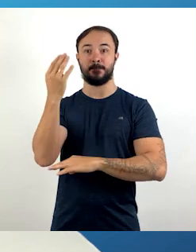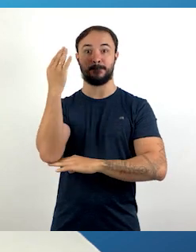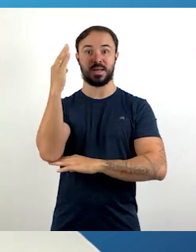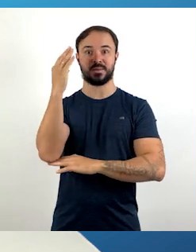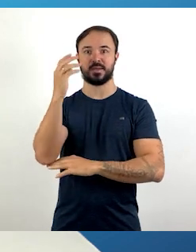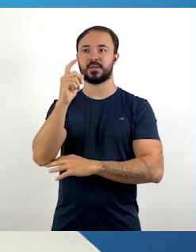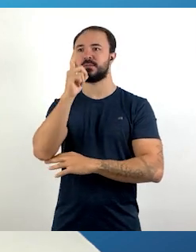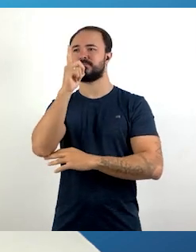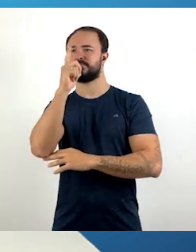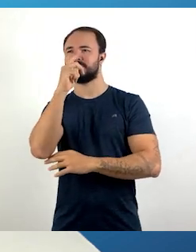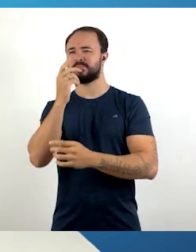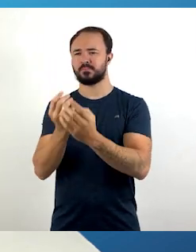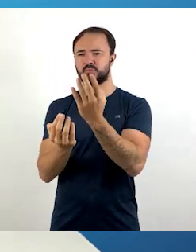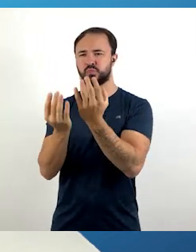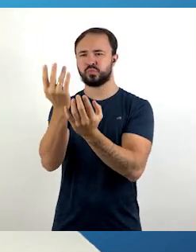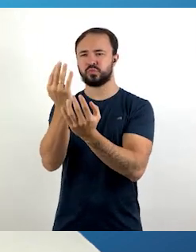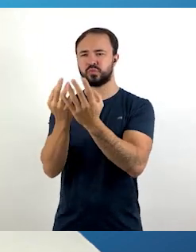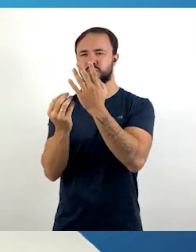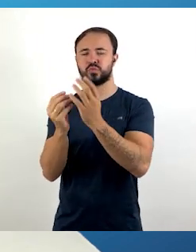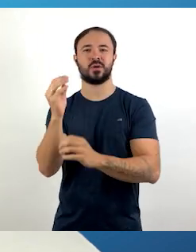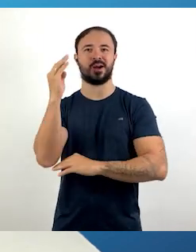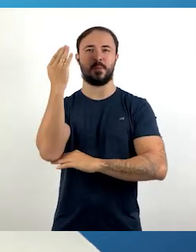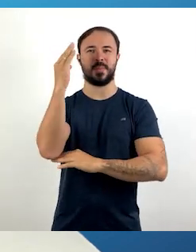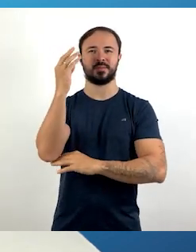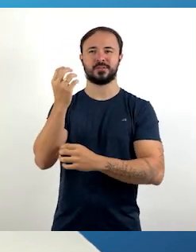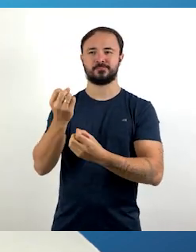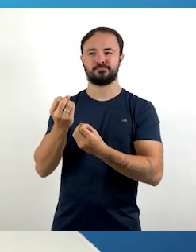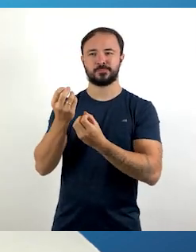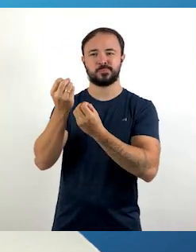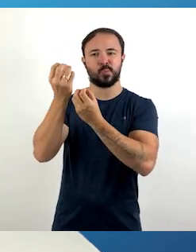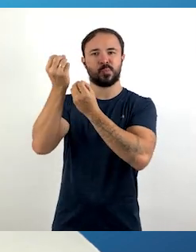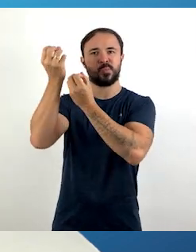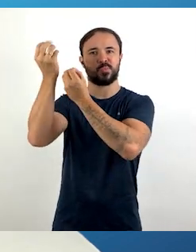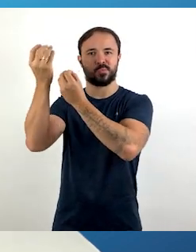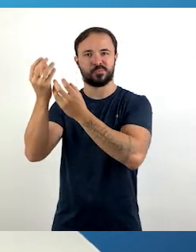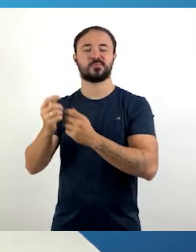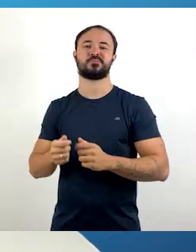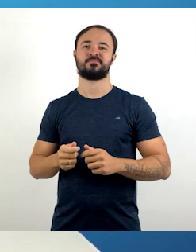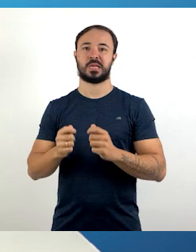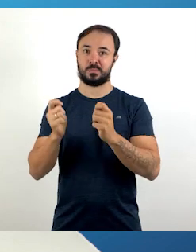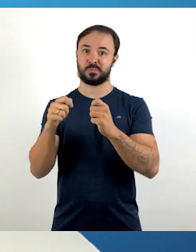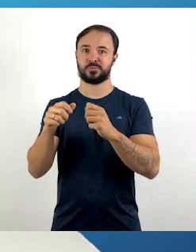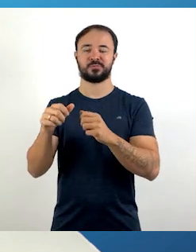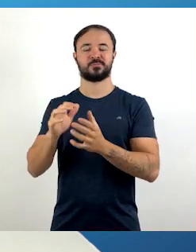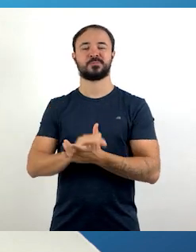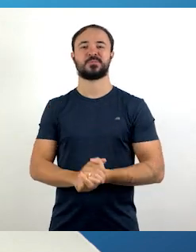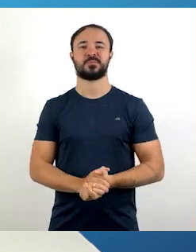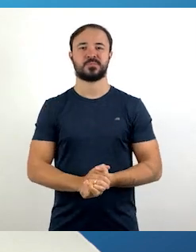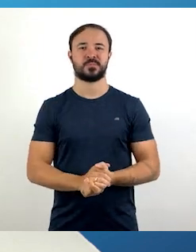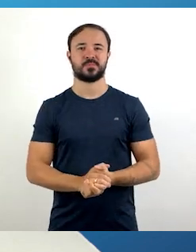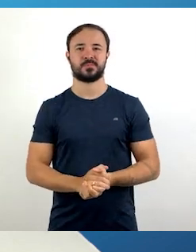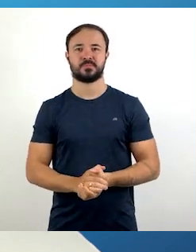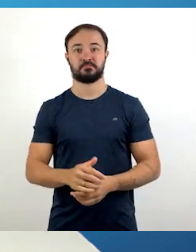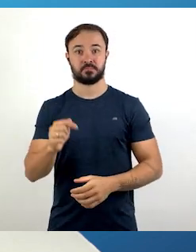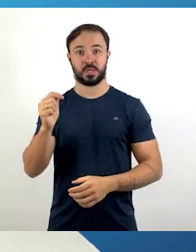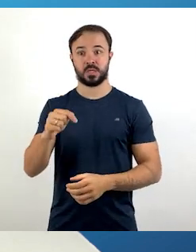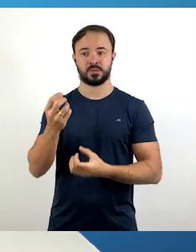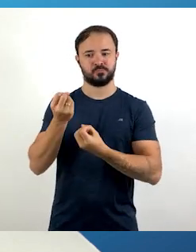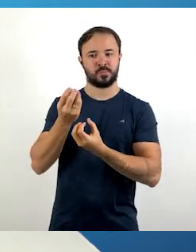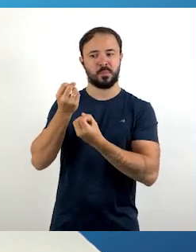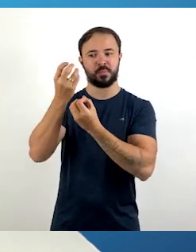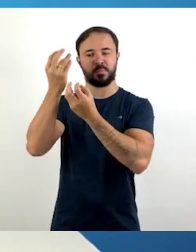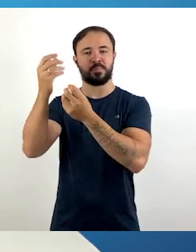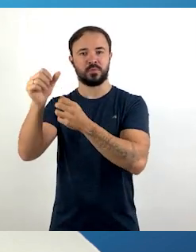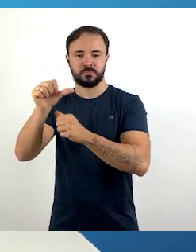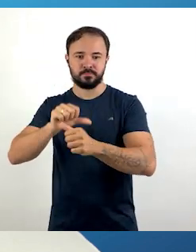A água, pegando esse calor, ela vai transformar em vapor. Esse vapor vai ser